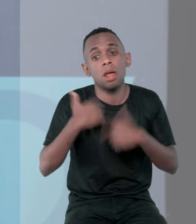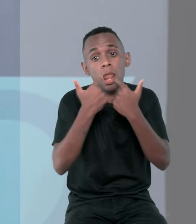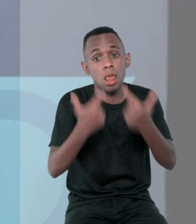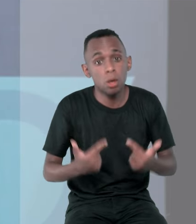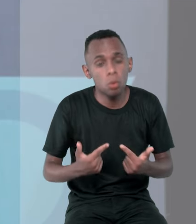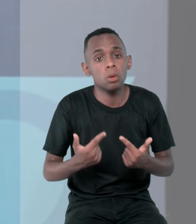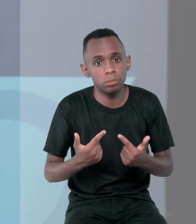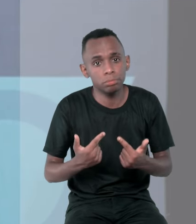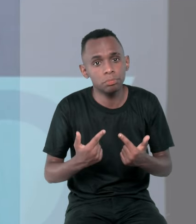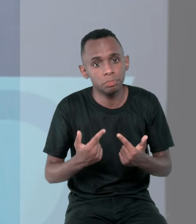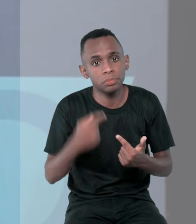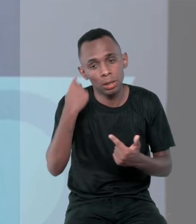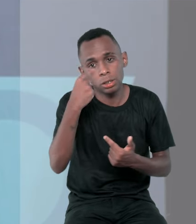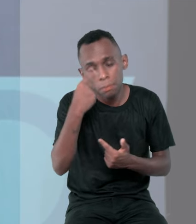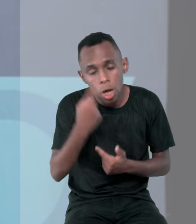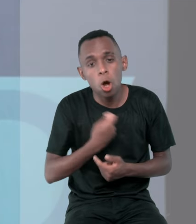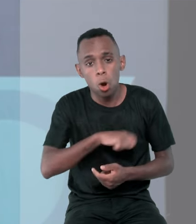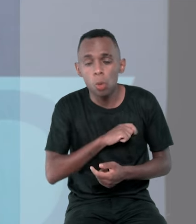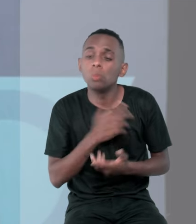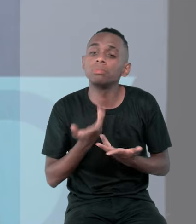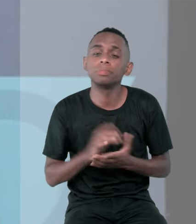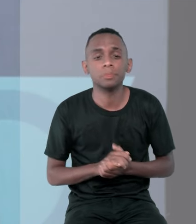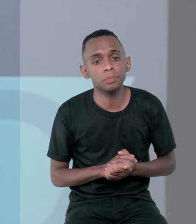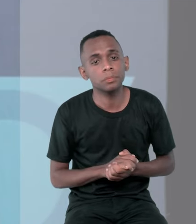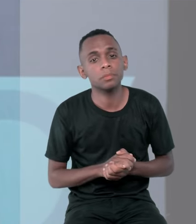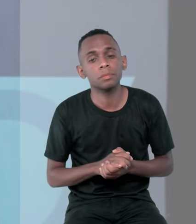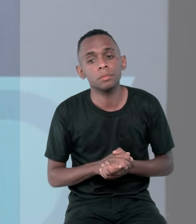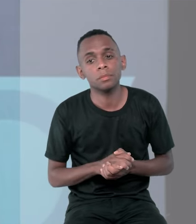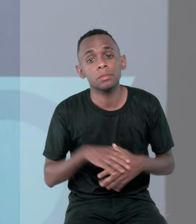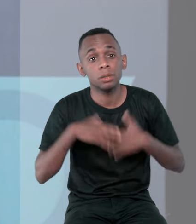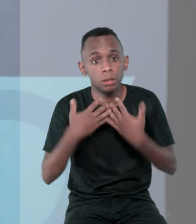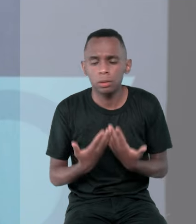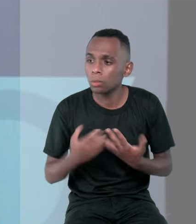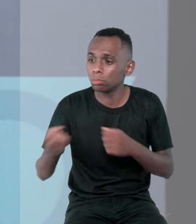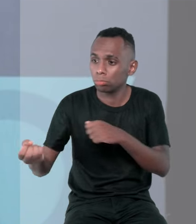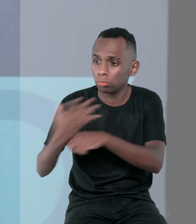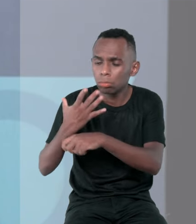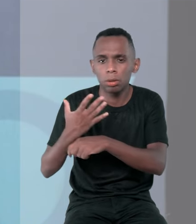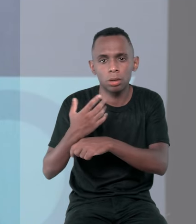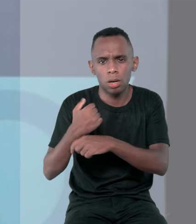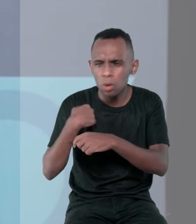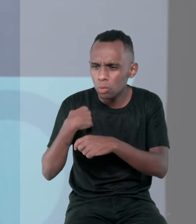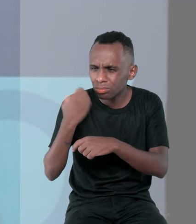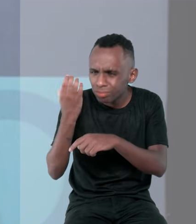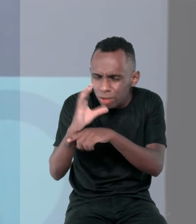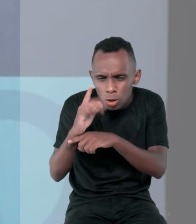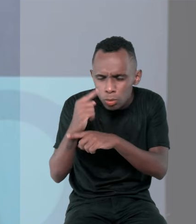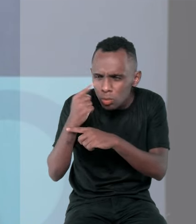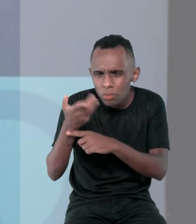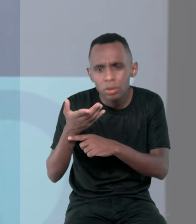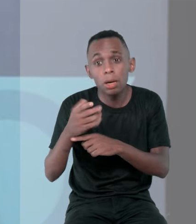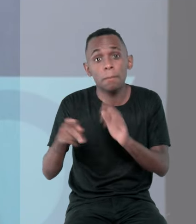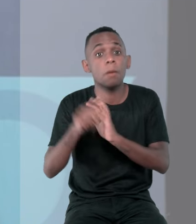voltado de Cuba, e aí recebo então a postagem, eu não tinha lido ainda a postagem